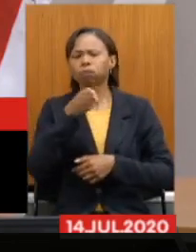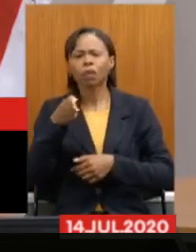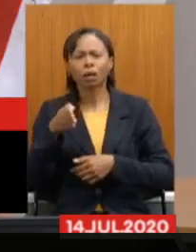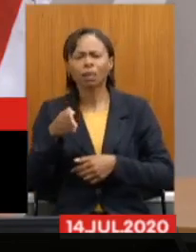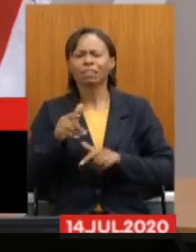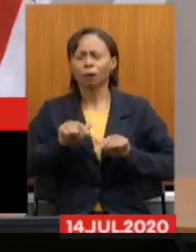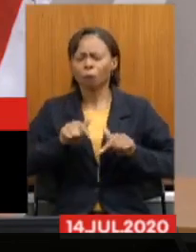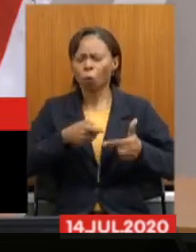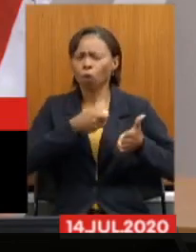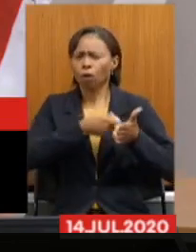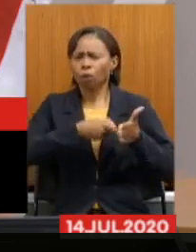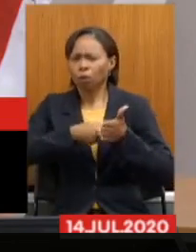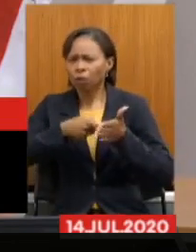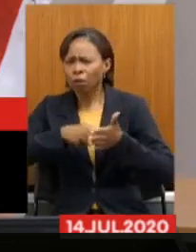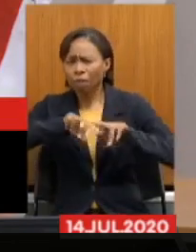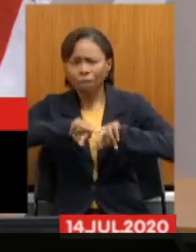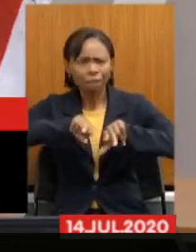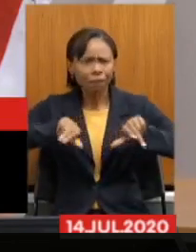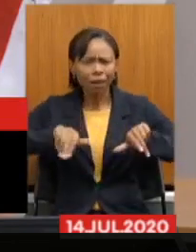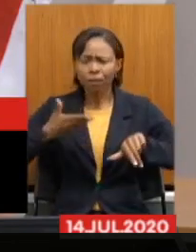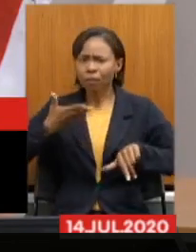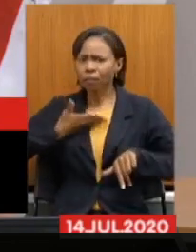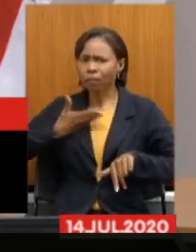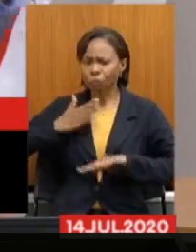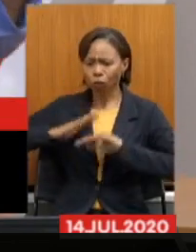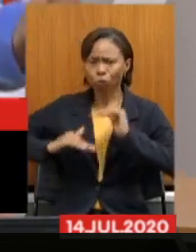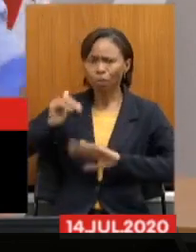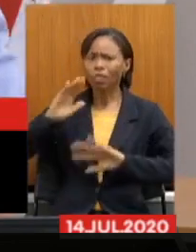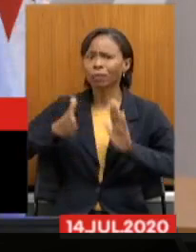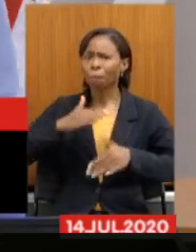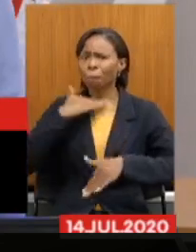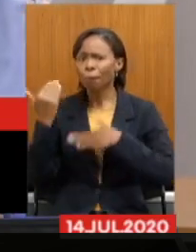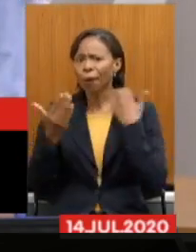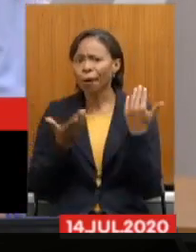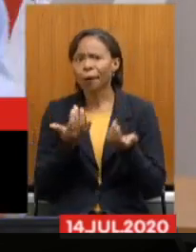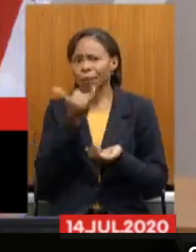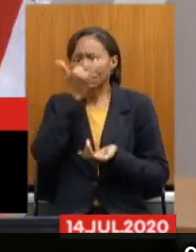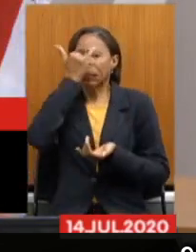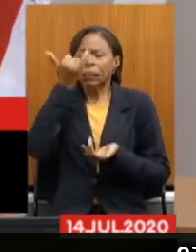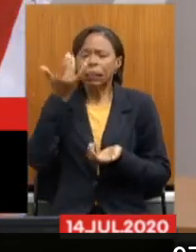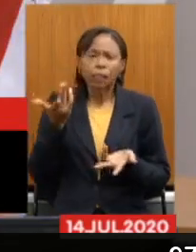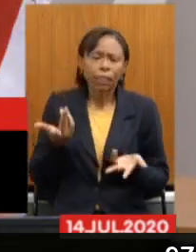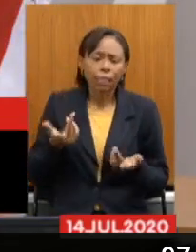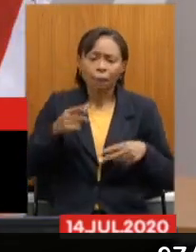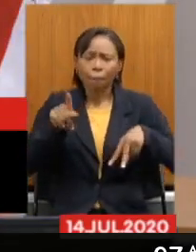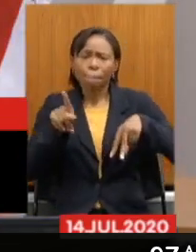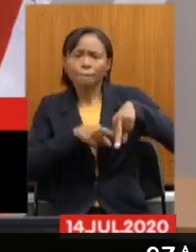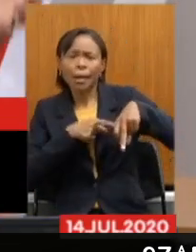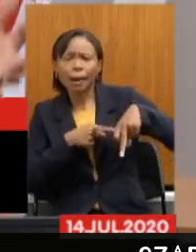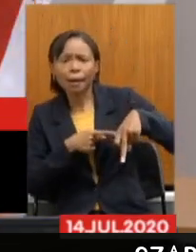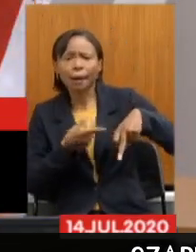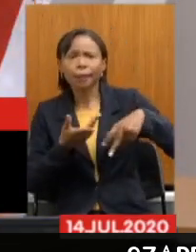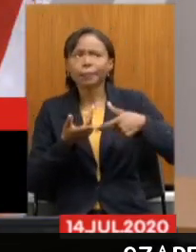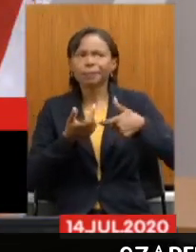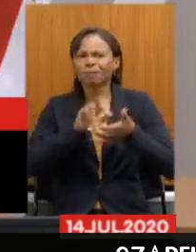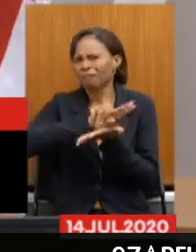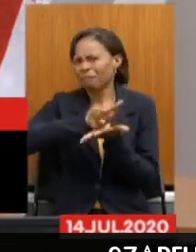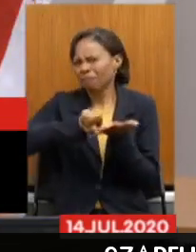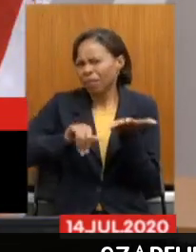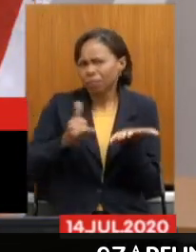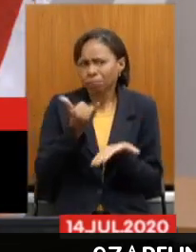perdemos vários companheiros e companheiras. Oficial que morreu em acidente, outro perdeu a perna, e assim vários